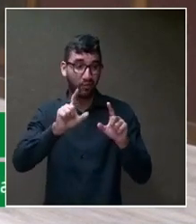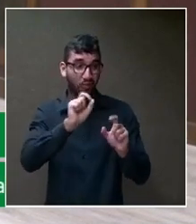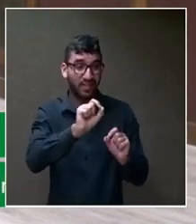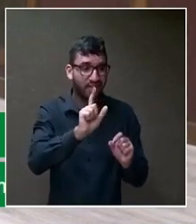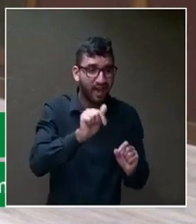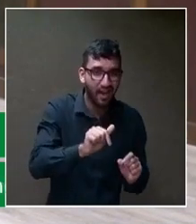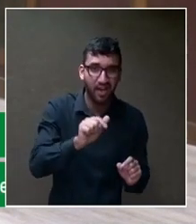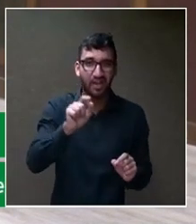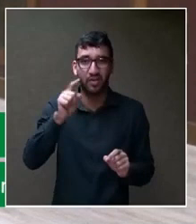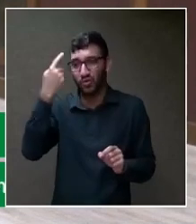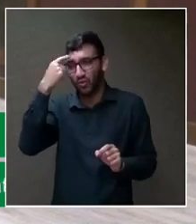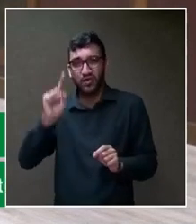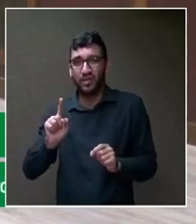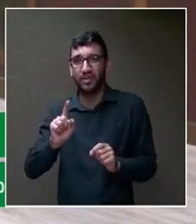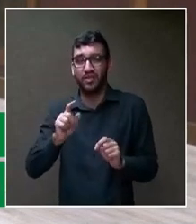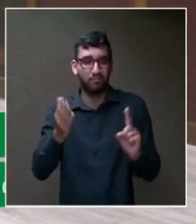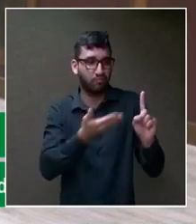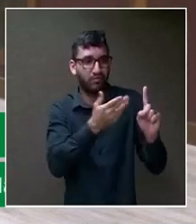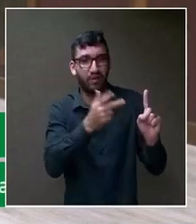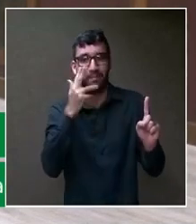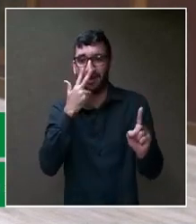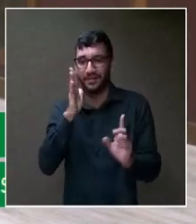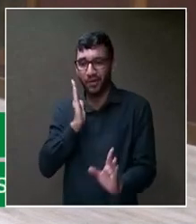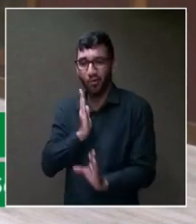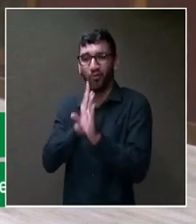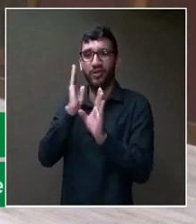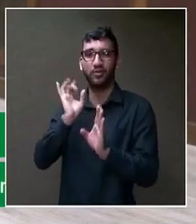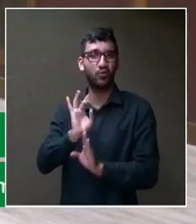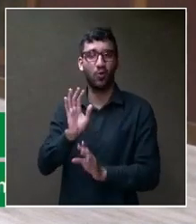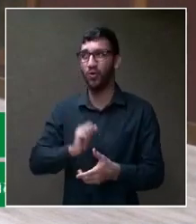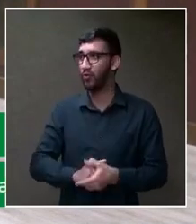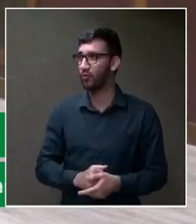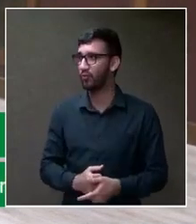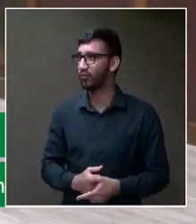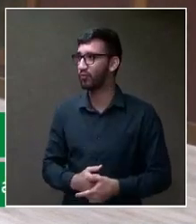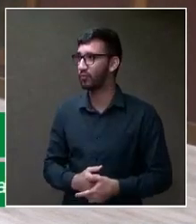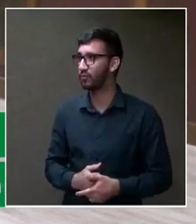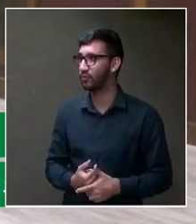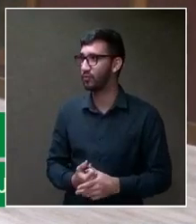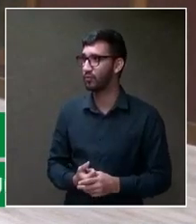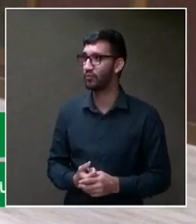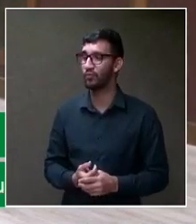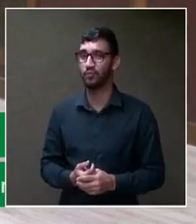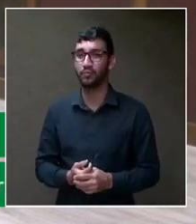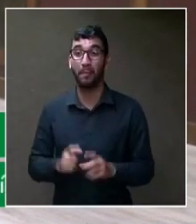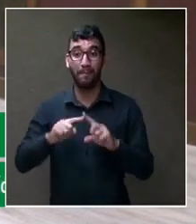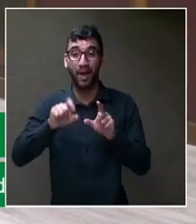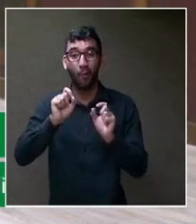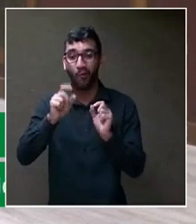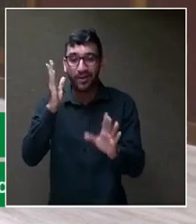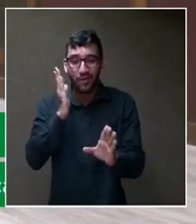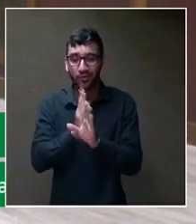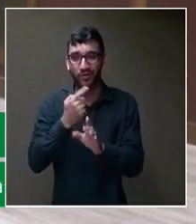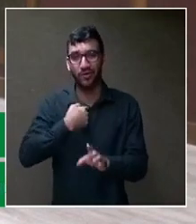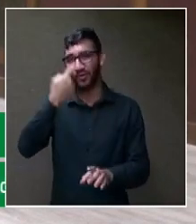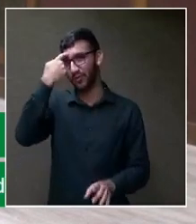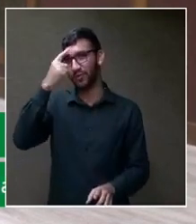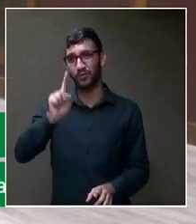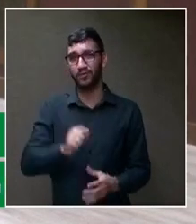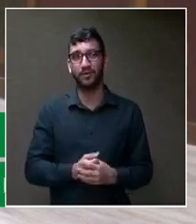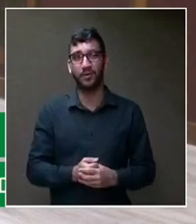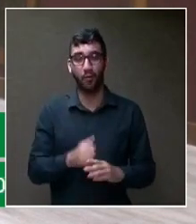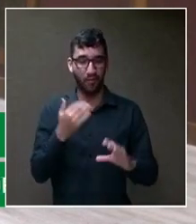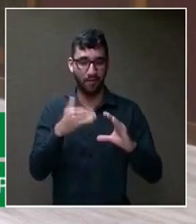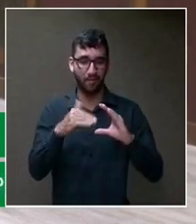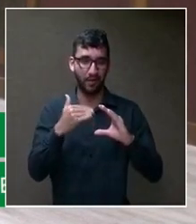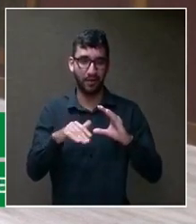Não sei dizer. Que o Cássio teria descoberto isso. Fuçou, achou. Mas o que foi, eu não sei dizer. A situação do